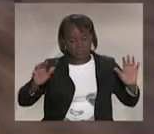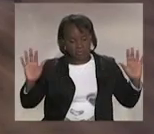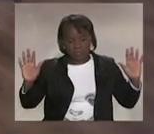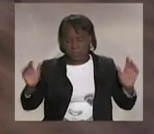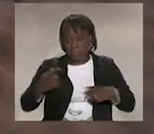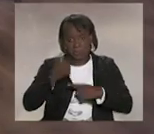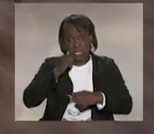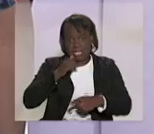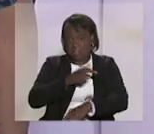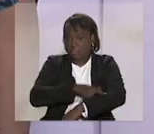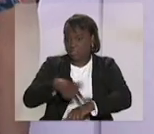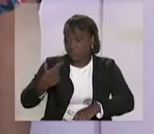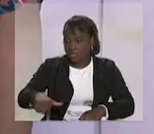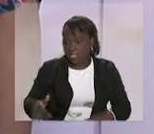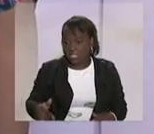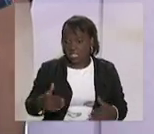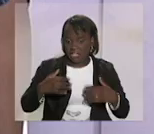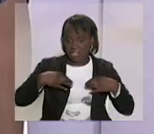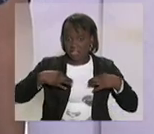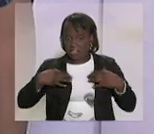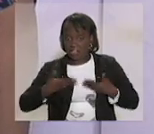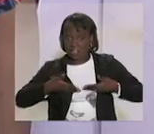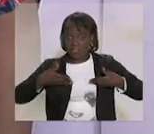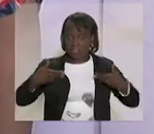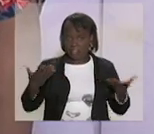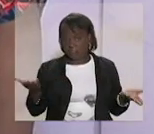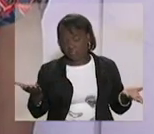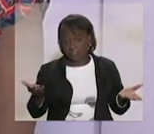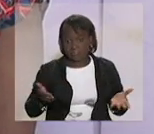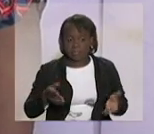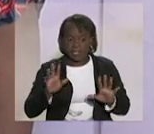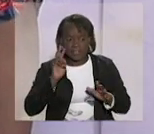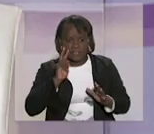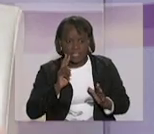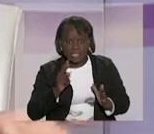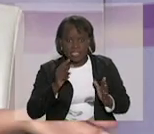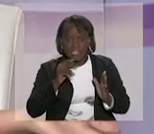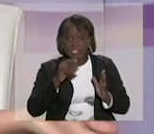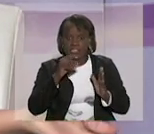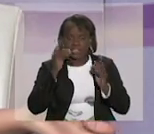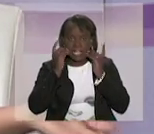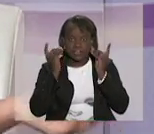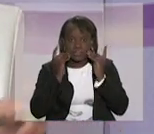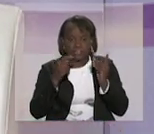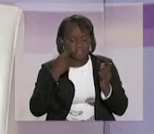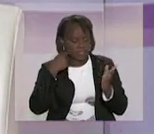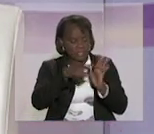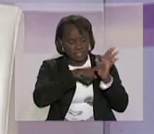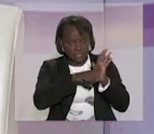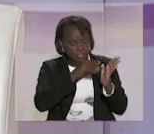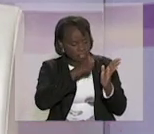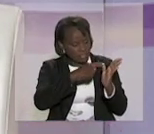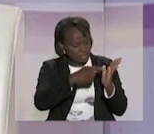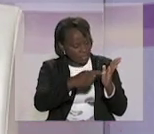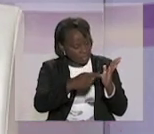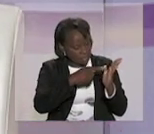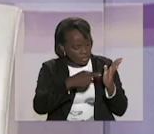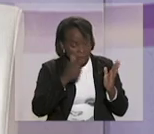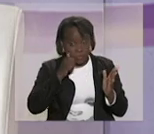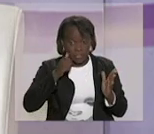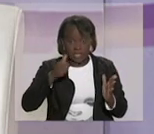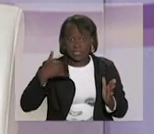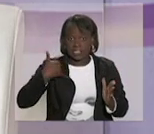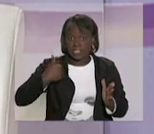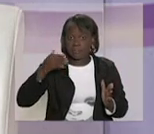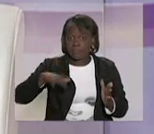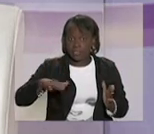da mulher que não se comporta, da mulher que não se veste de forma adequada. E se a gente olha os números, como ela falou, né, a questão das meninas menores